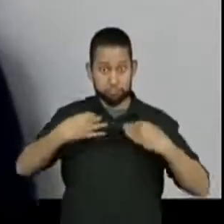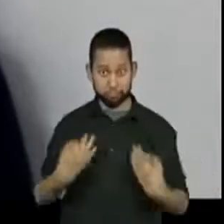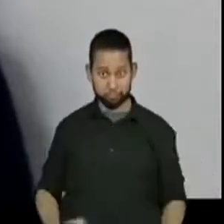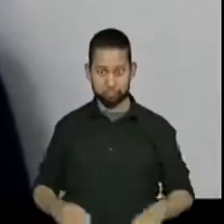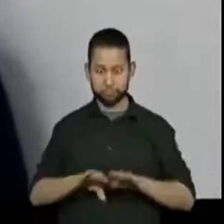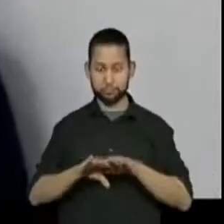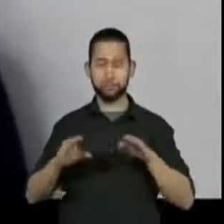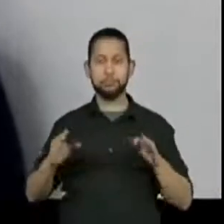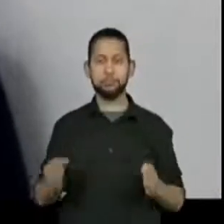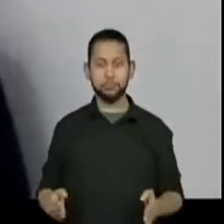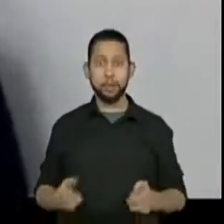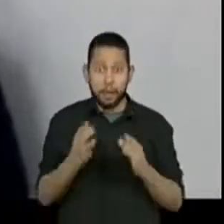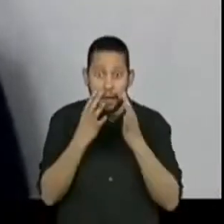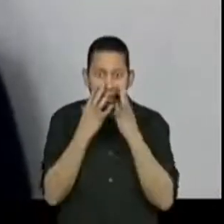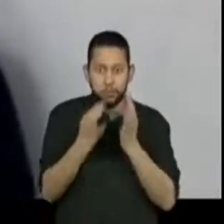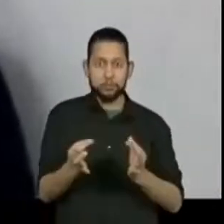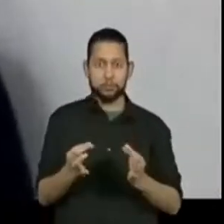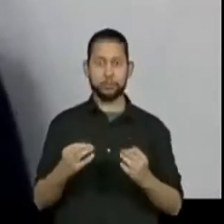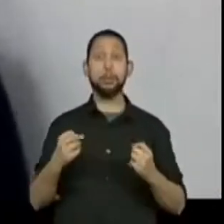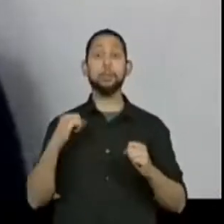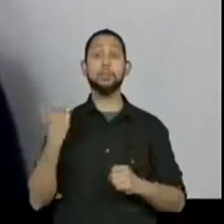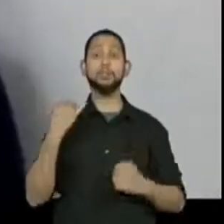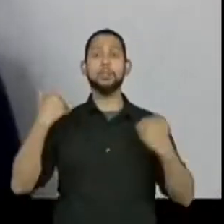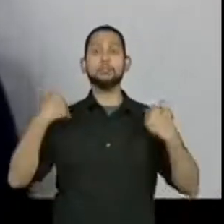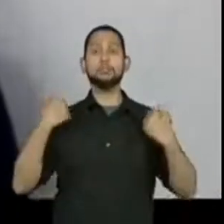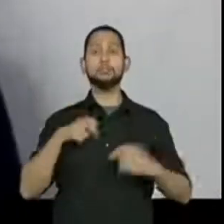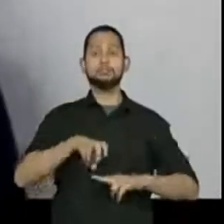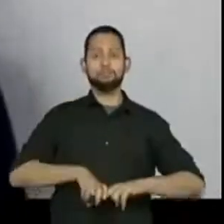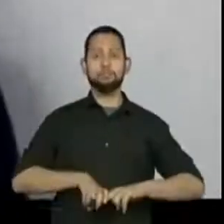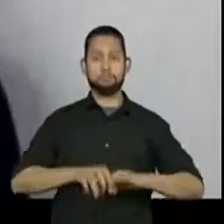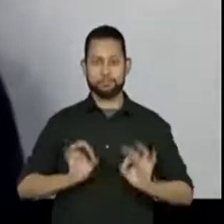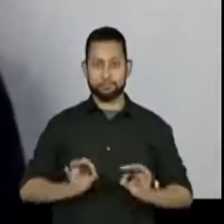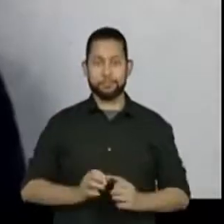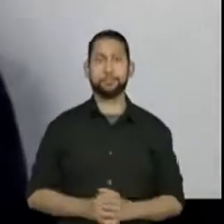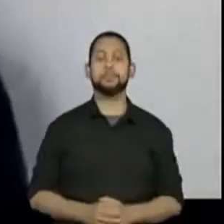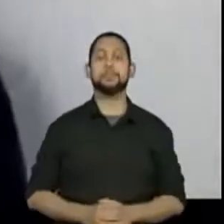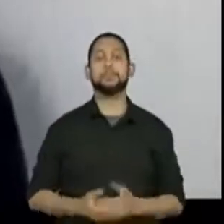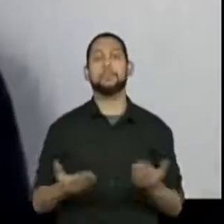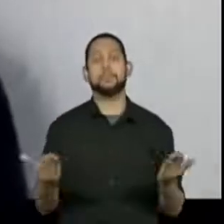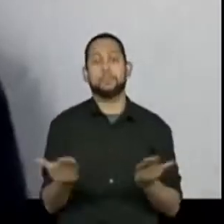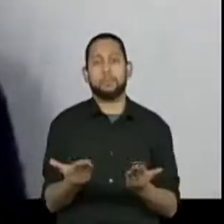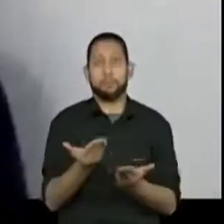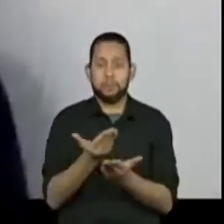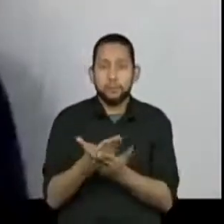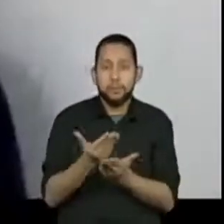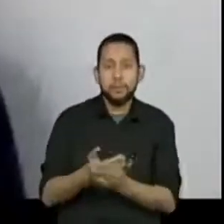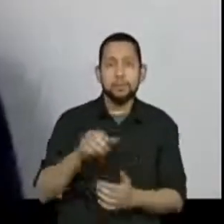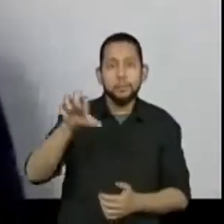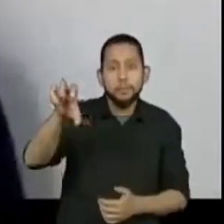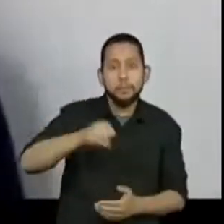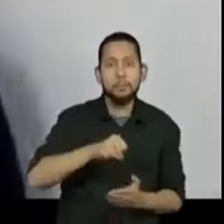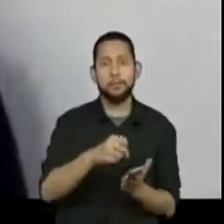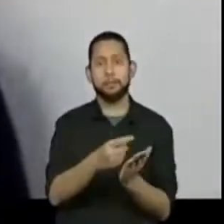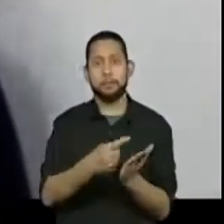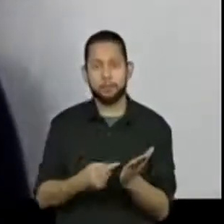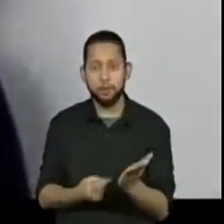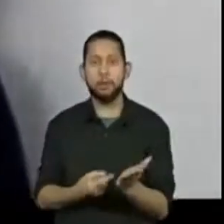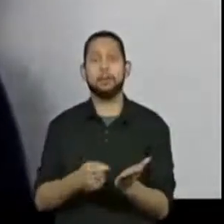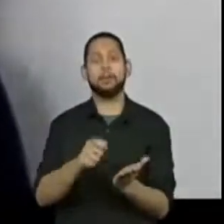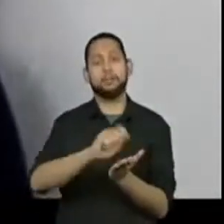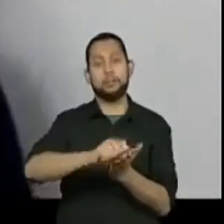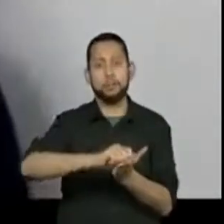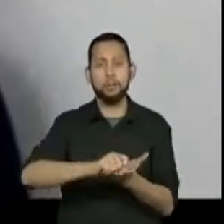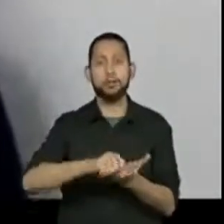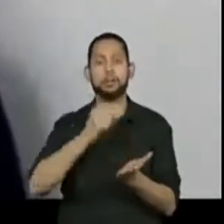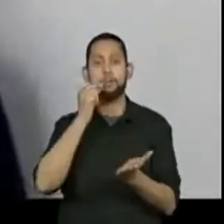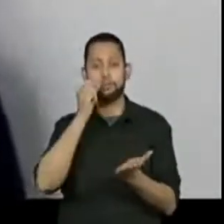postura ajuda bastante. Na aula de hoje, a gente vai precisar do caderno, do lápis e da borracha.